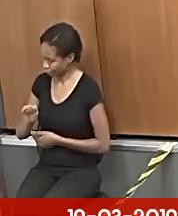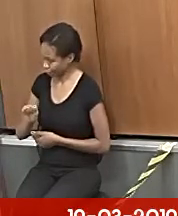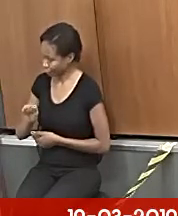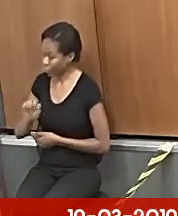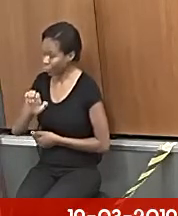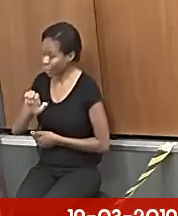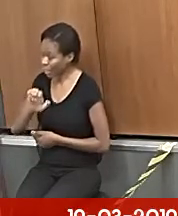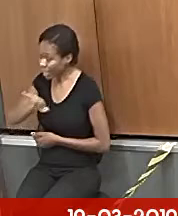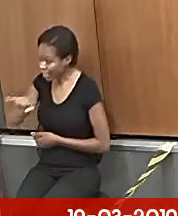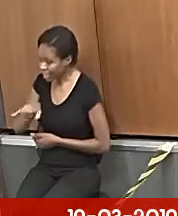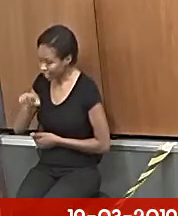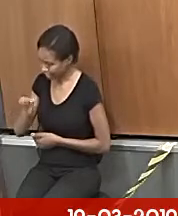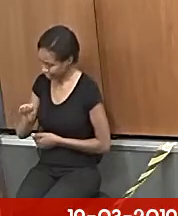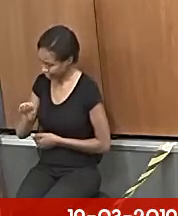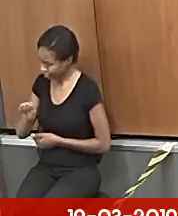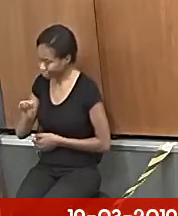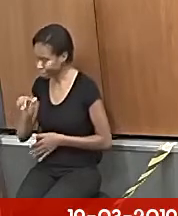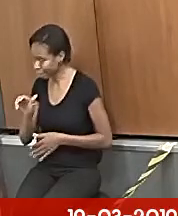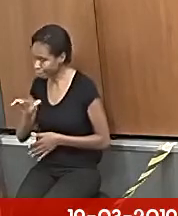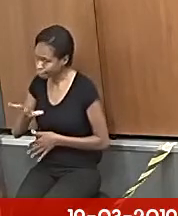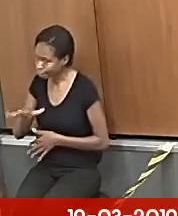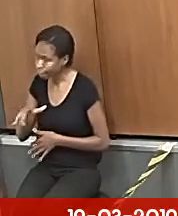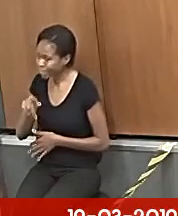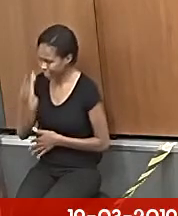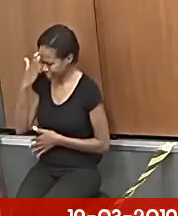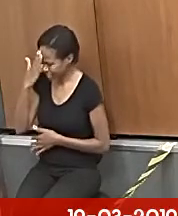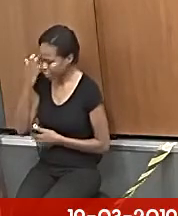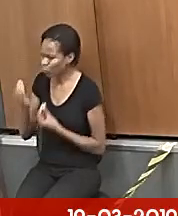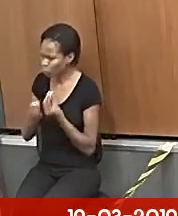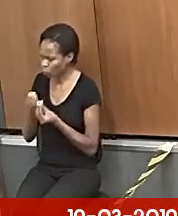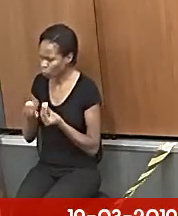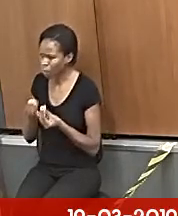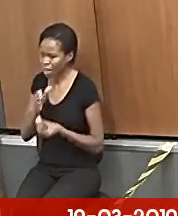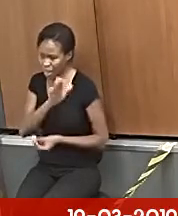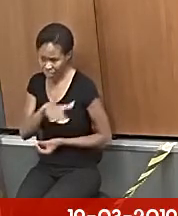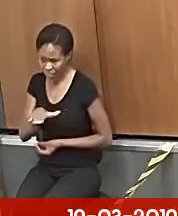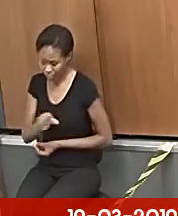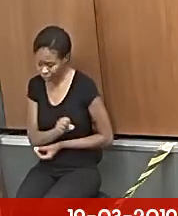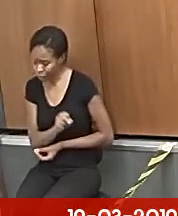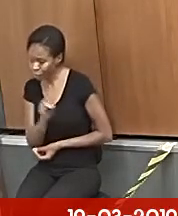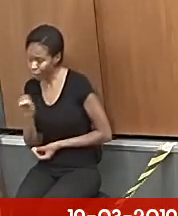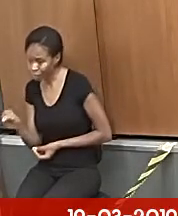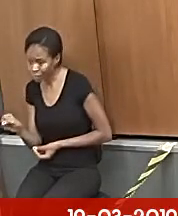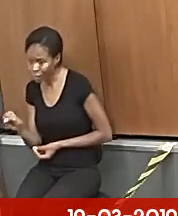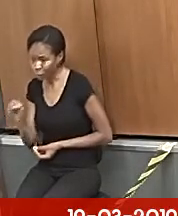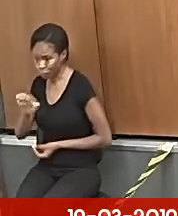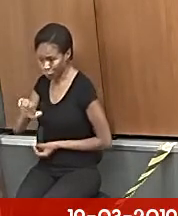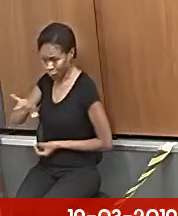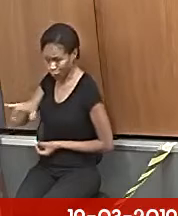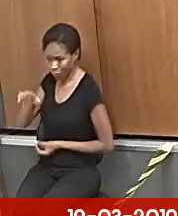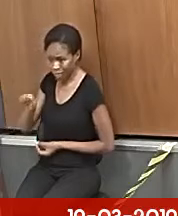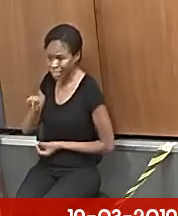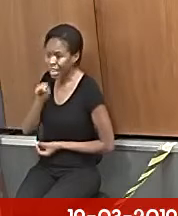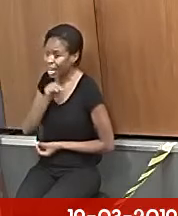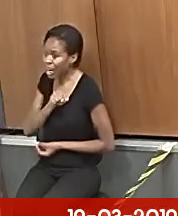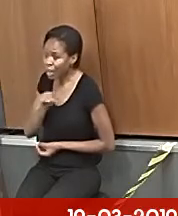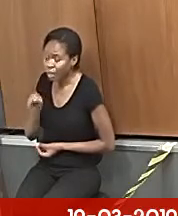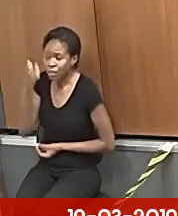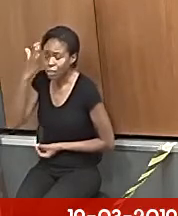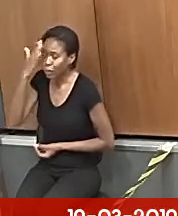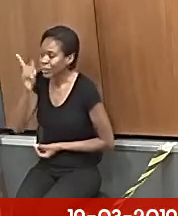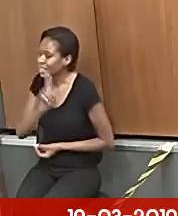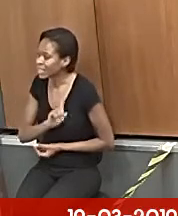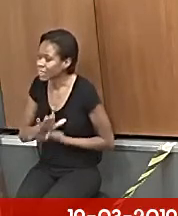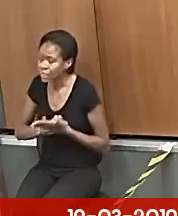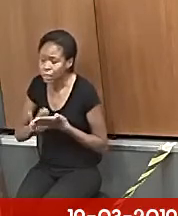egito se sabe como é que é então o que acontece as crianças vão poder seja ele não sabe nada porque são especiais e